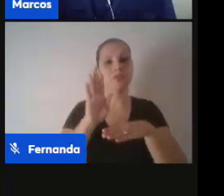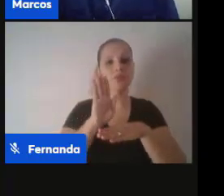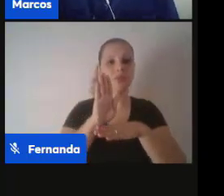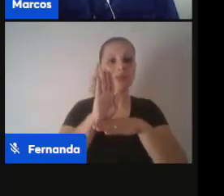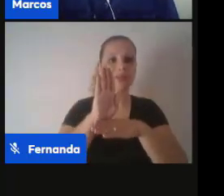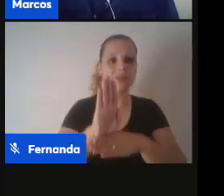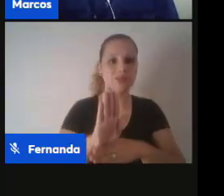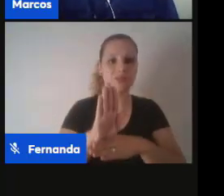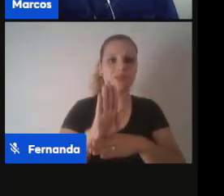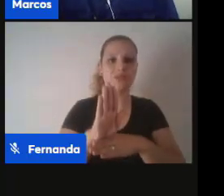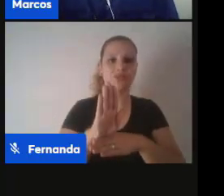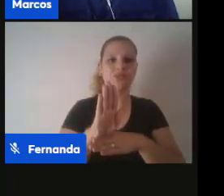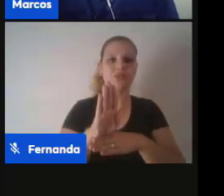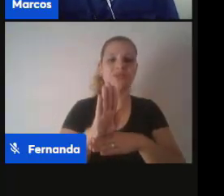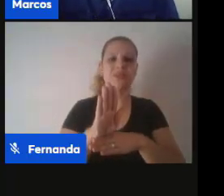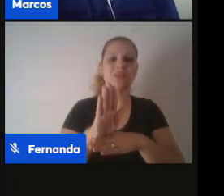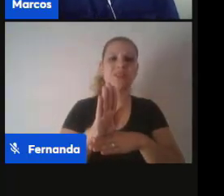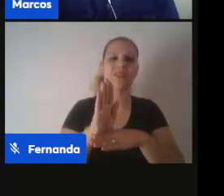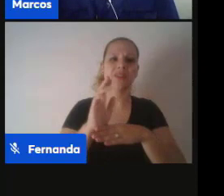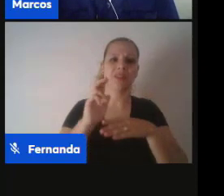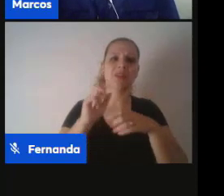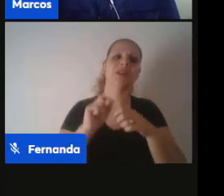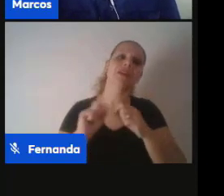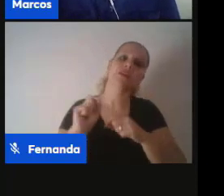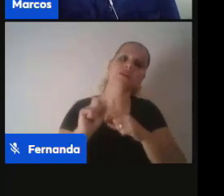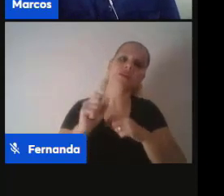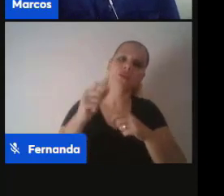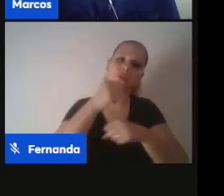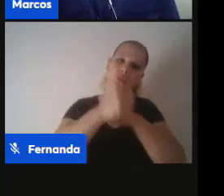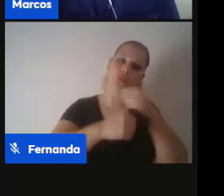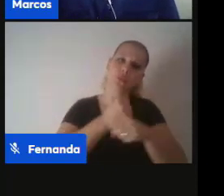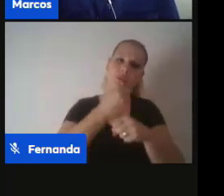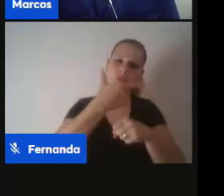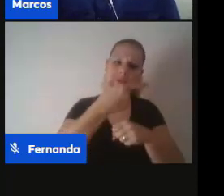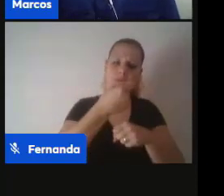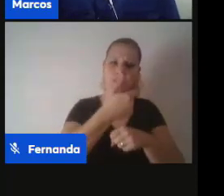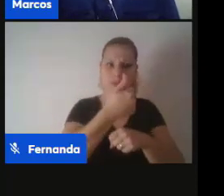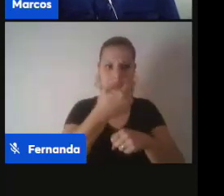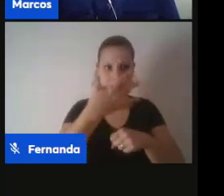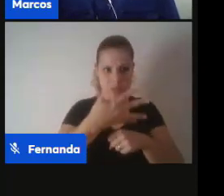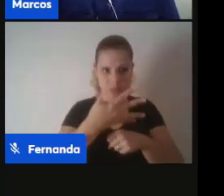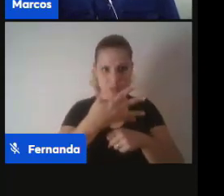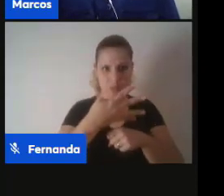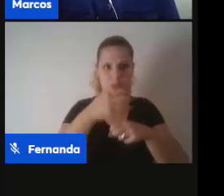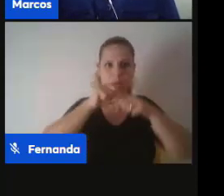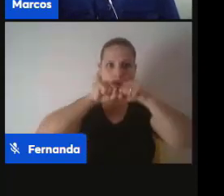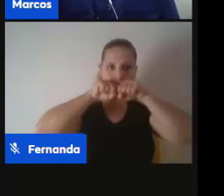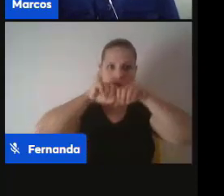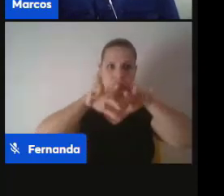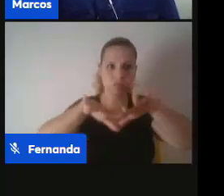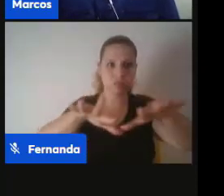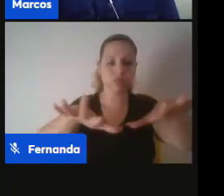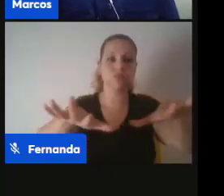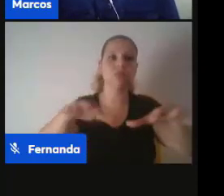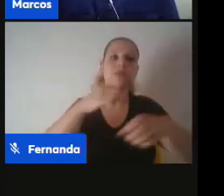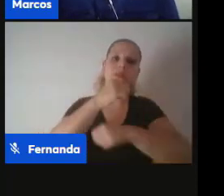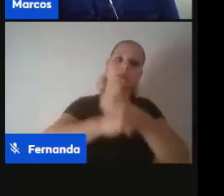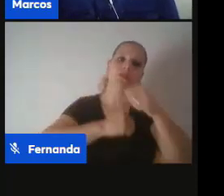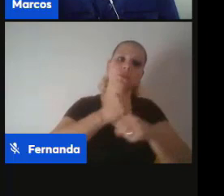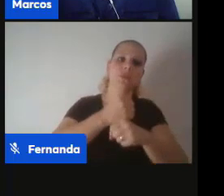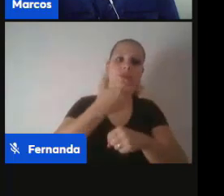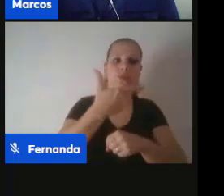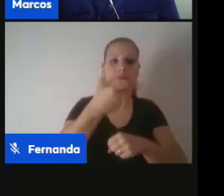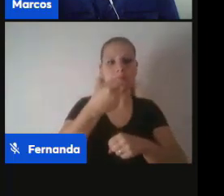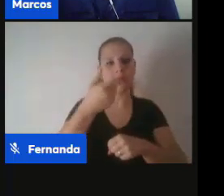quando esse vírus foi reintroduzido no Brasil em 2014, depois de uma grande epidemia em 2015, Feira